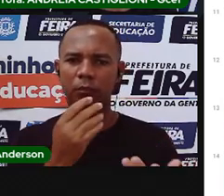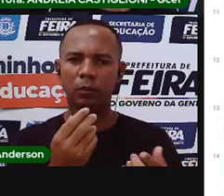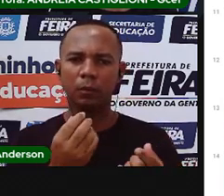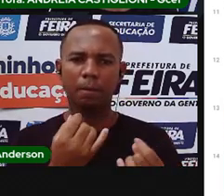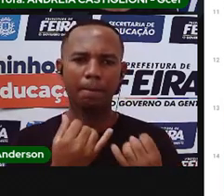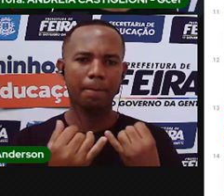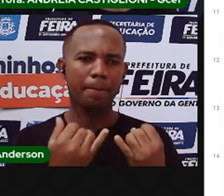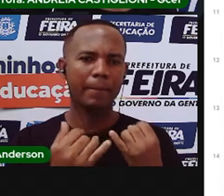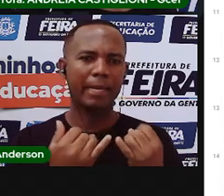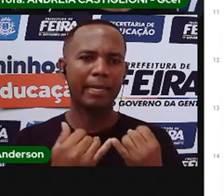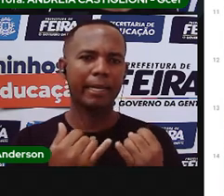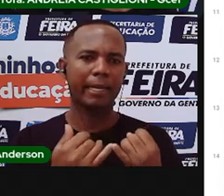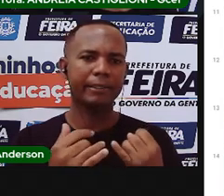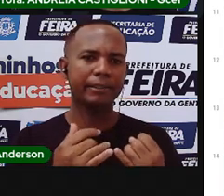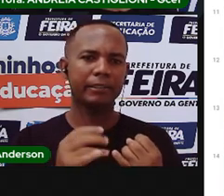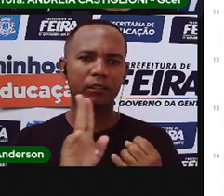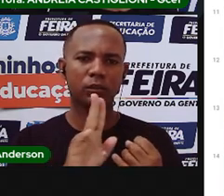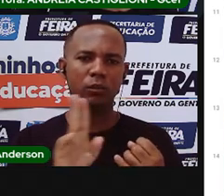não é protagonista.